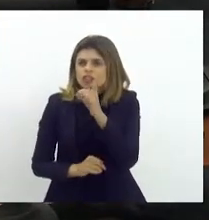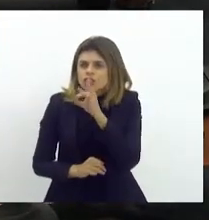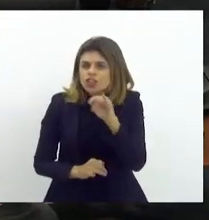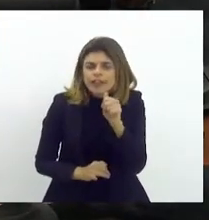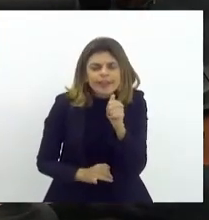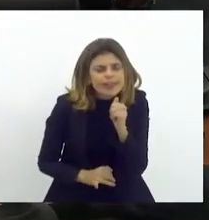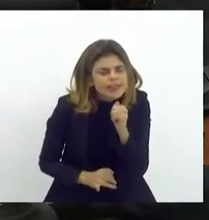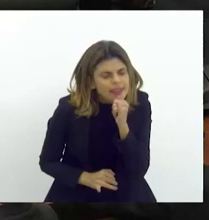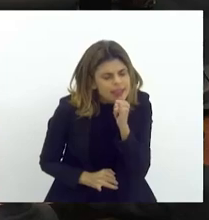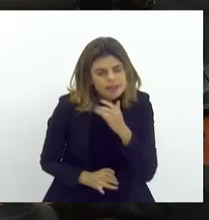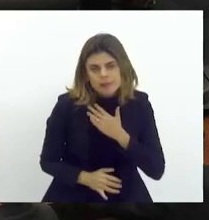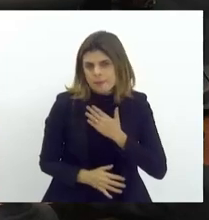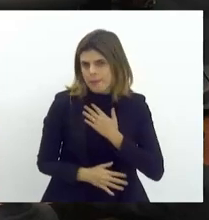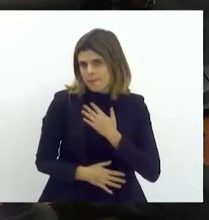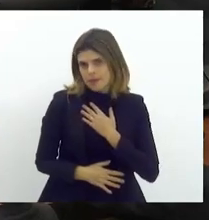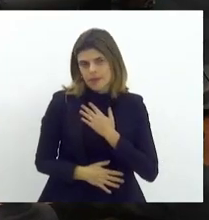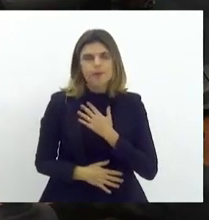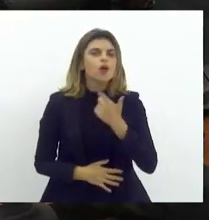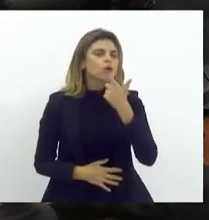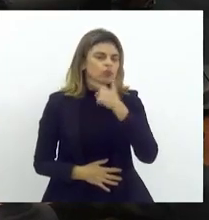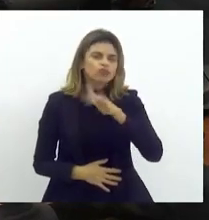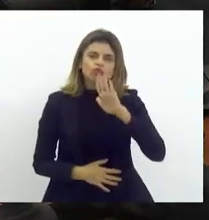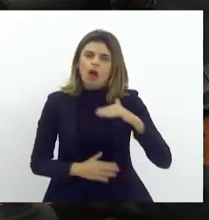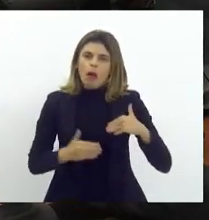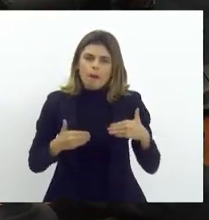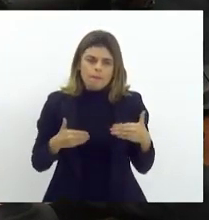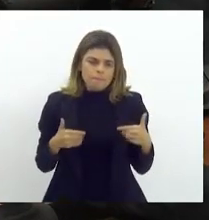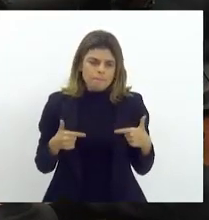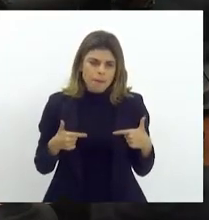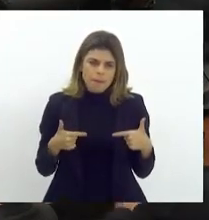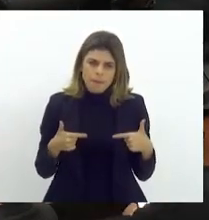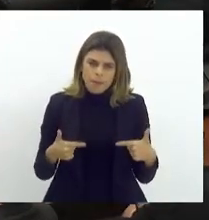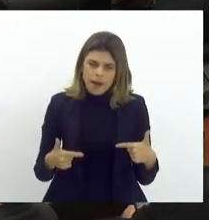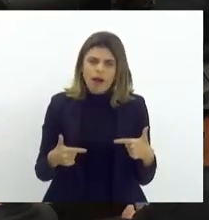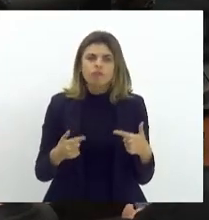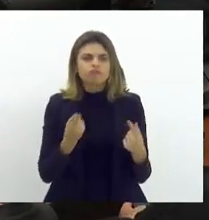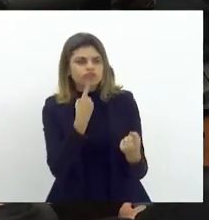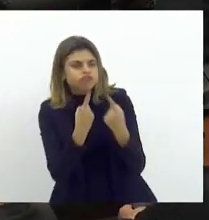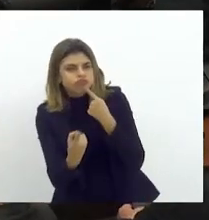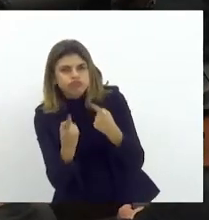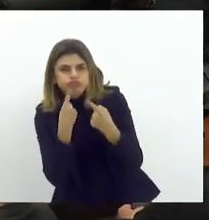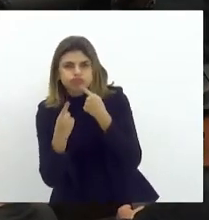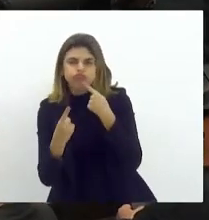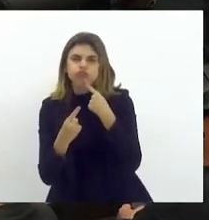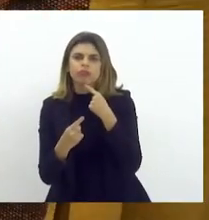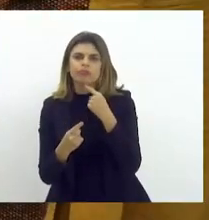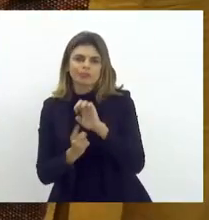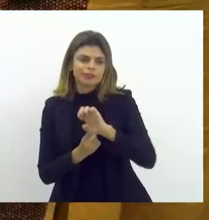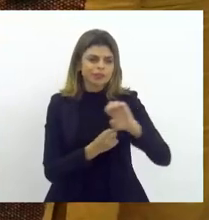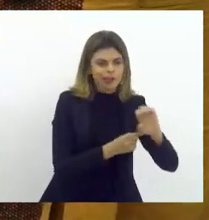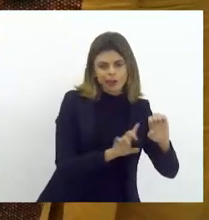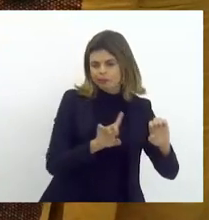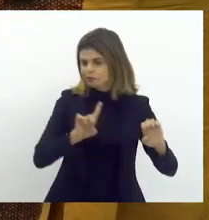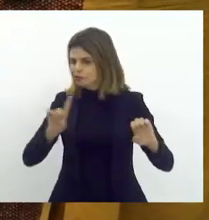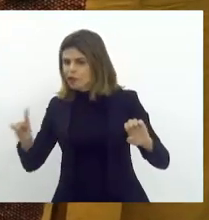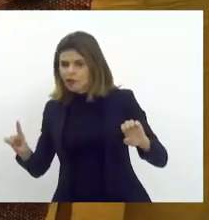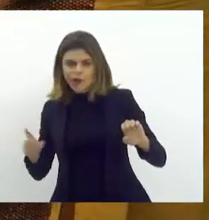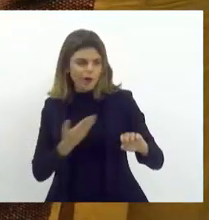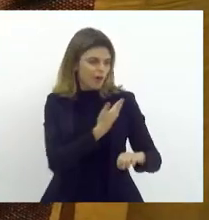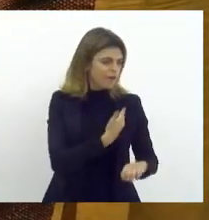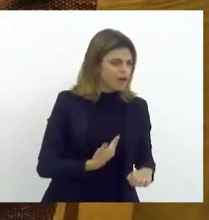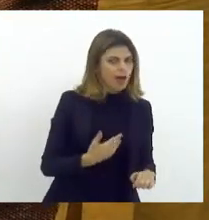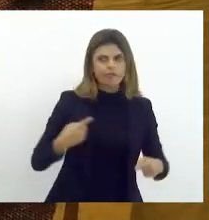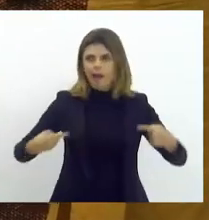a gente conseguiu avançar num diálogo entre oposição e situação entre a bancada do governo